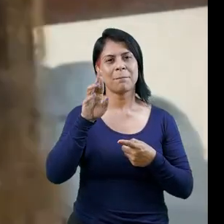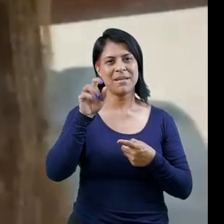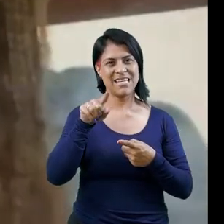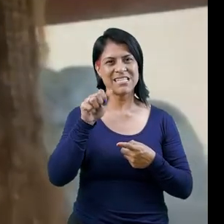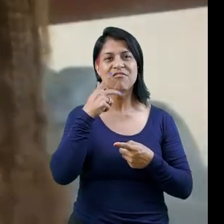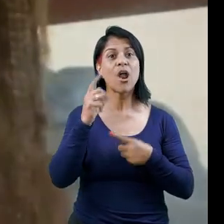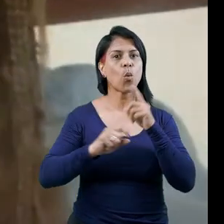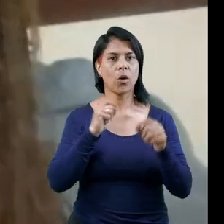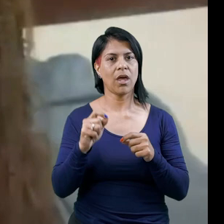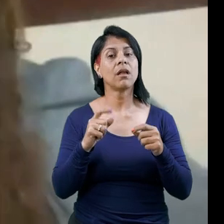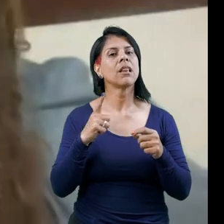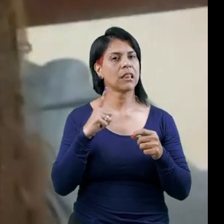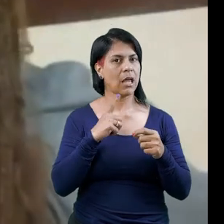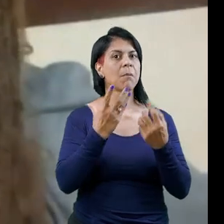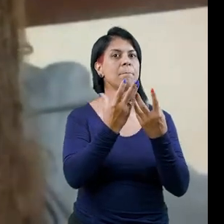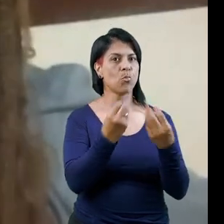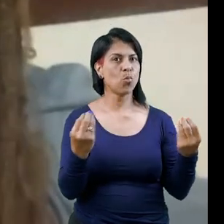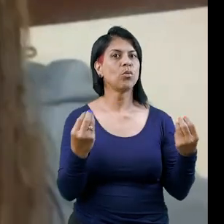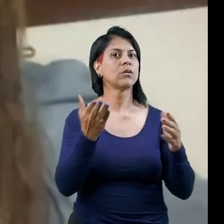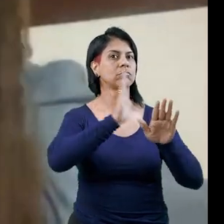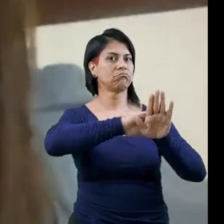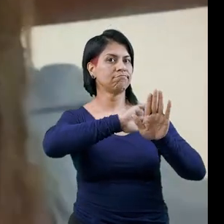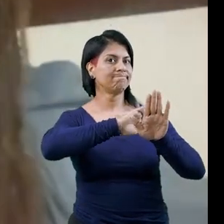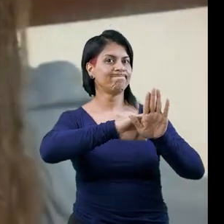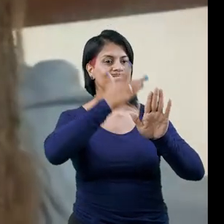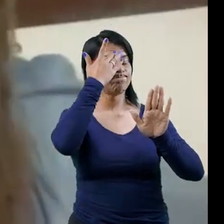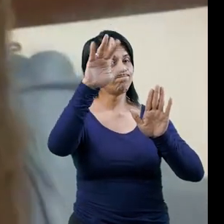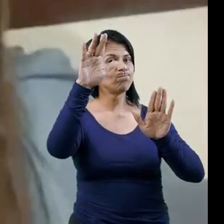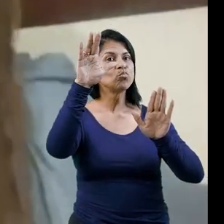existem muitas armadilhas. Então, a gente precisa estar